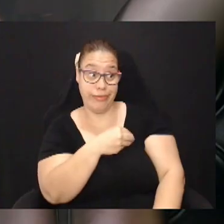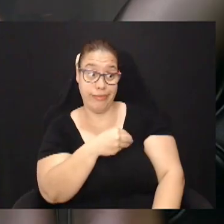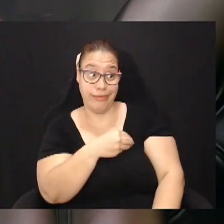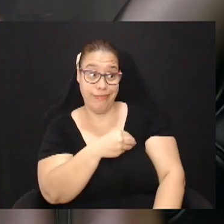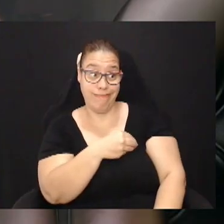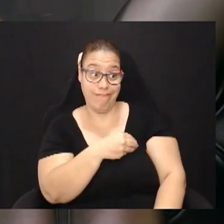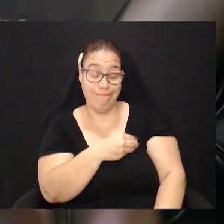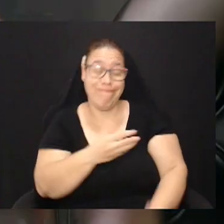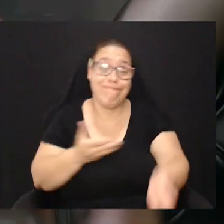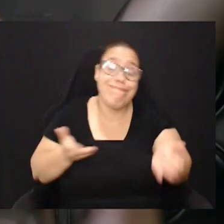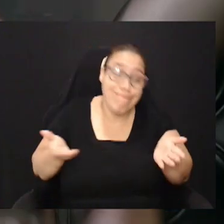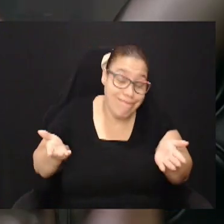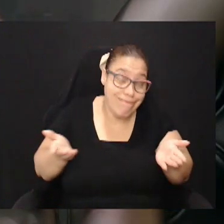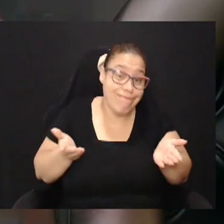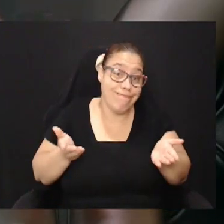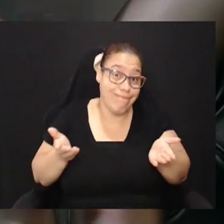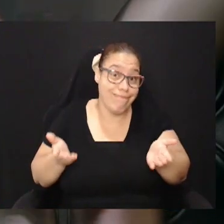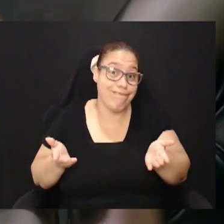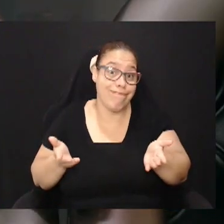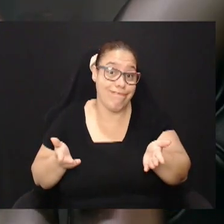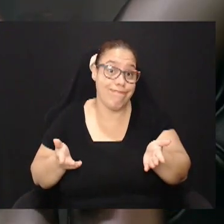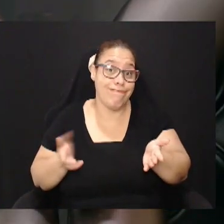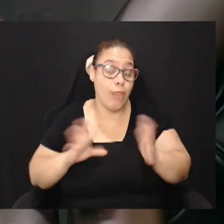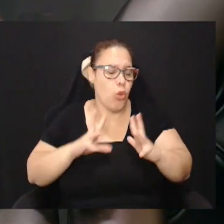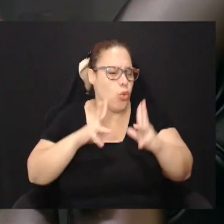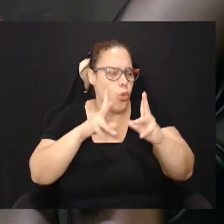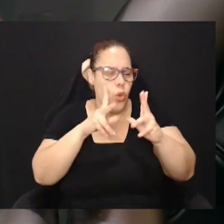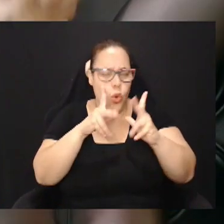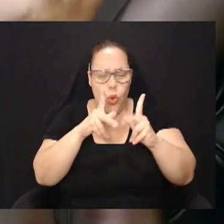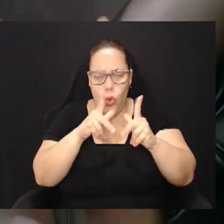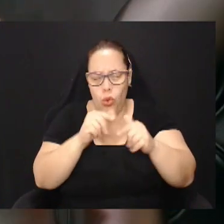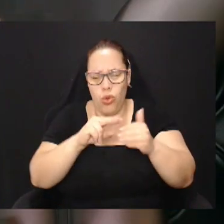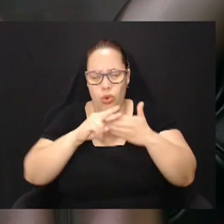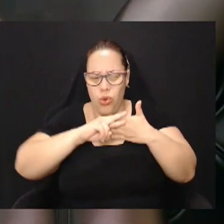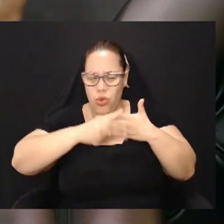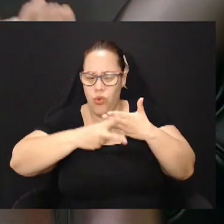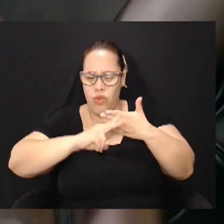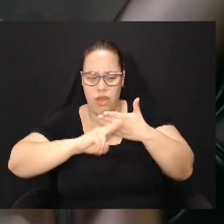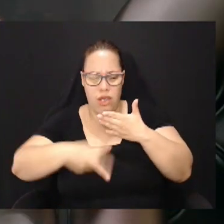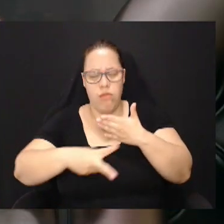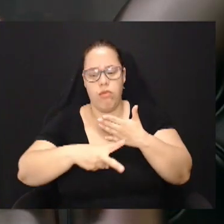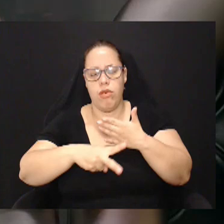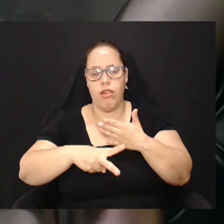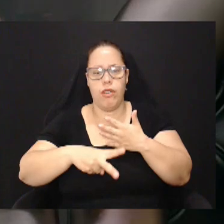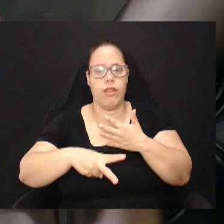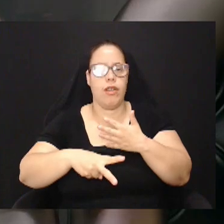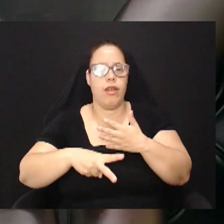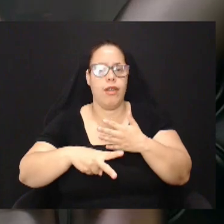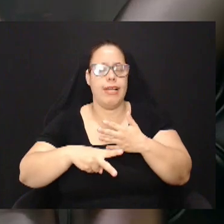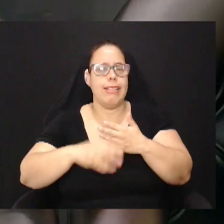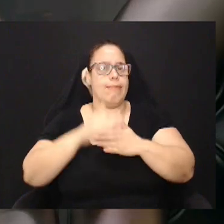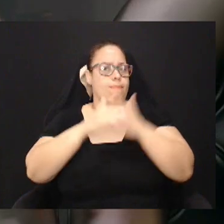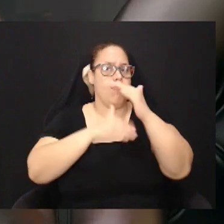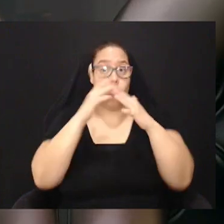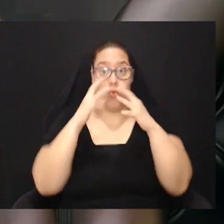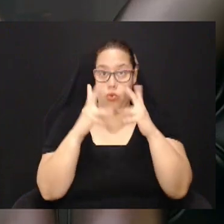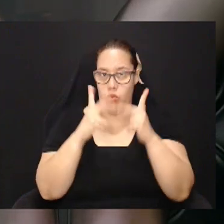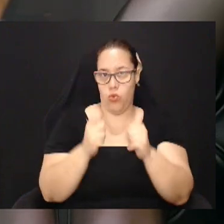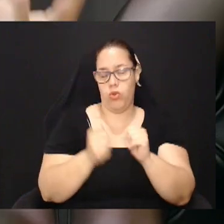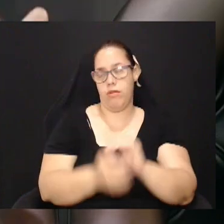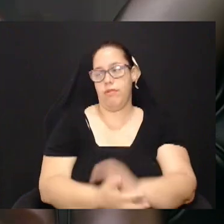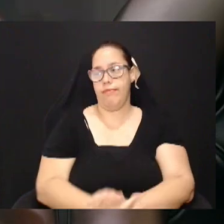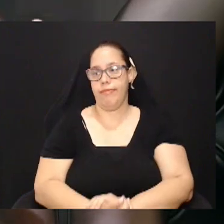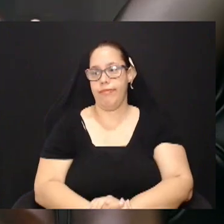Né? Porque tudo isso vai impactar, né, nessa composição toda, Exato. né,